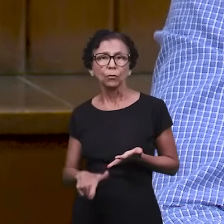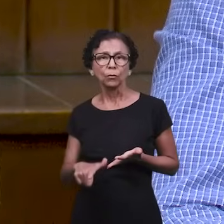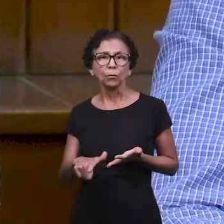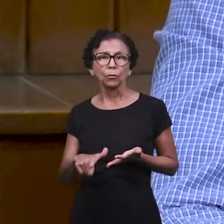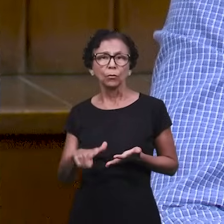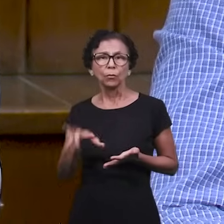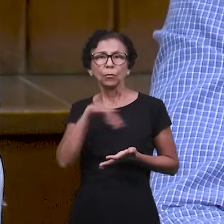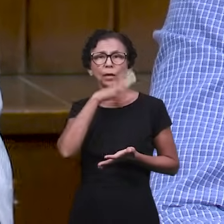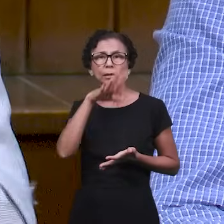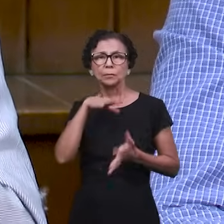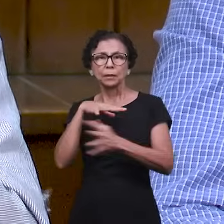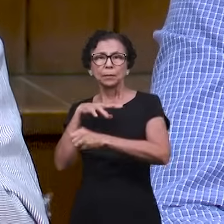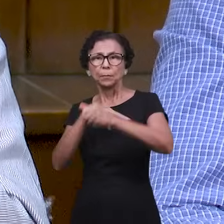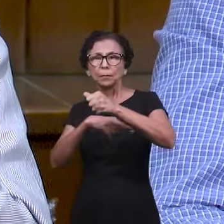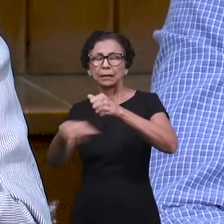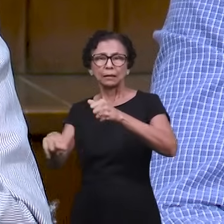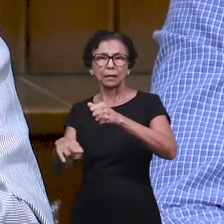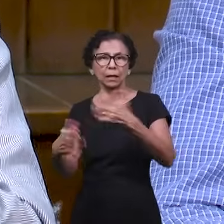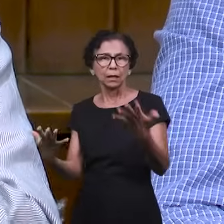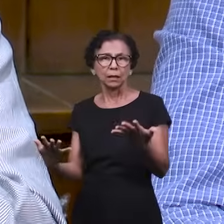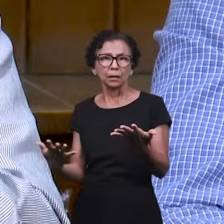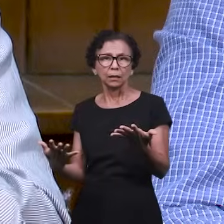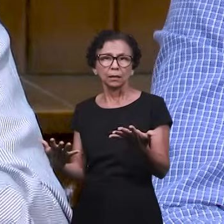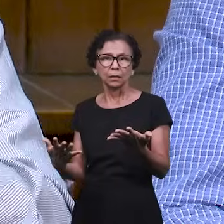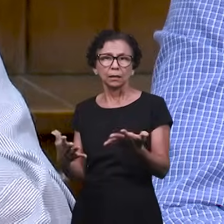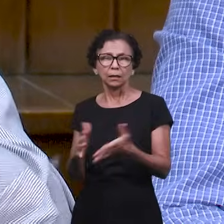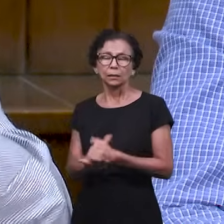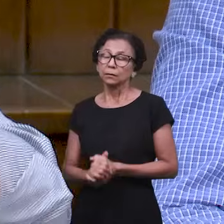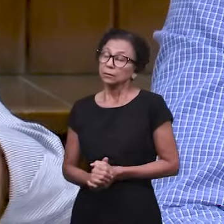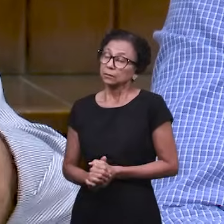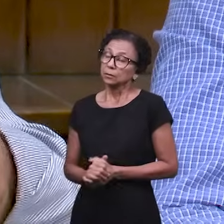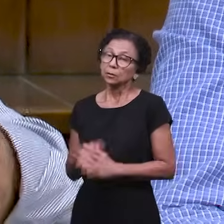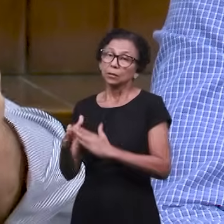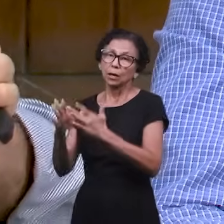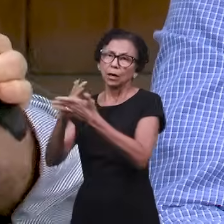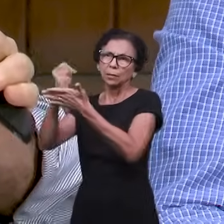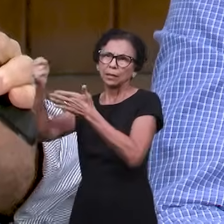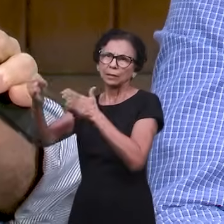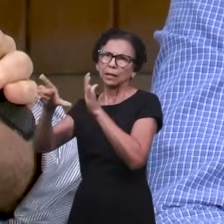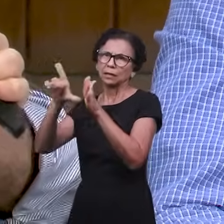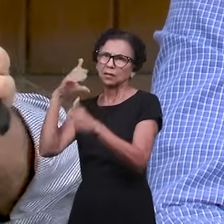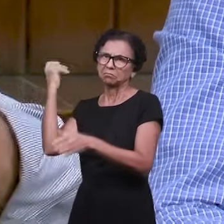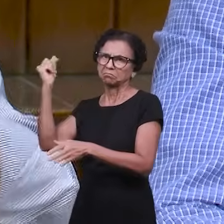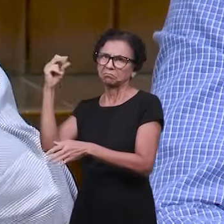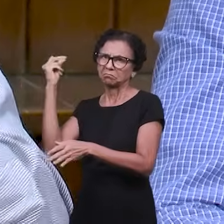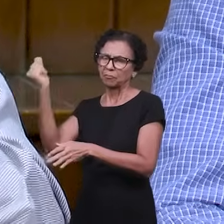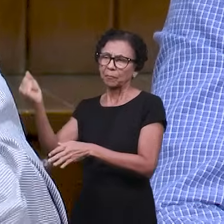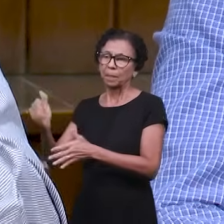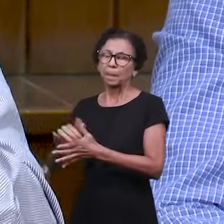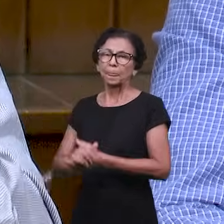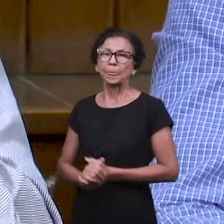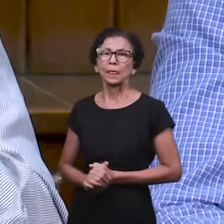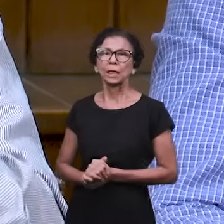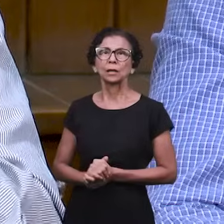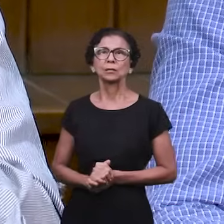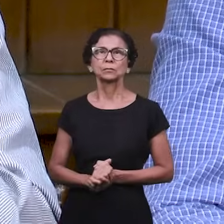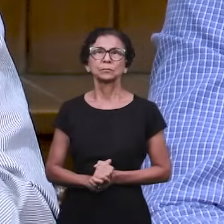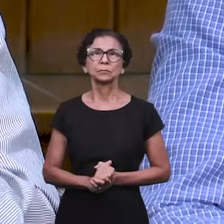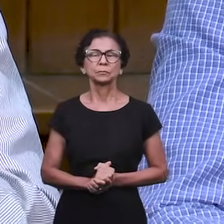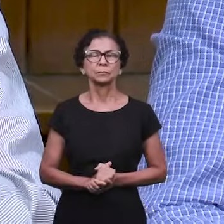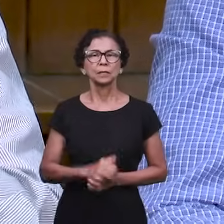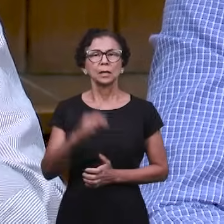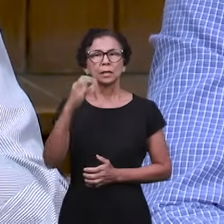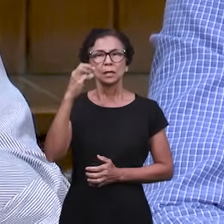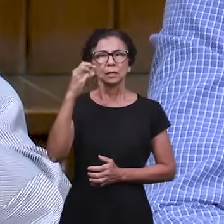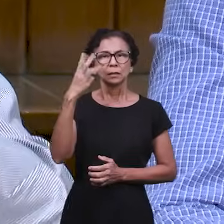a igreja não poderia estar aqui de forma alguma. Então Israel começa a voltar. Quando Israel retorna, vai levar 3 anos